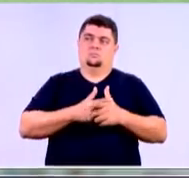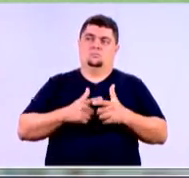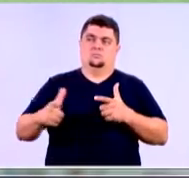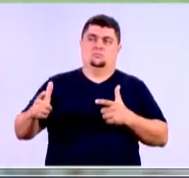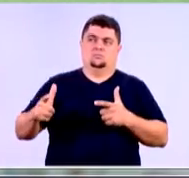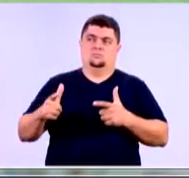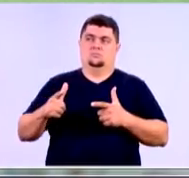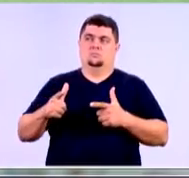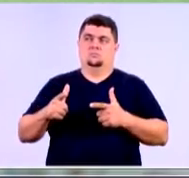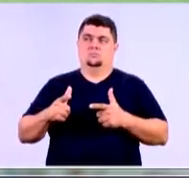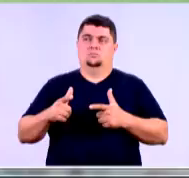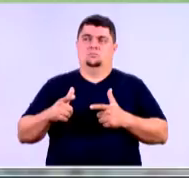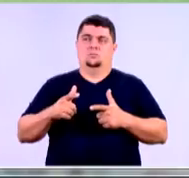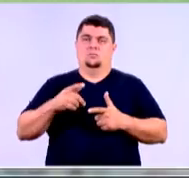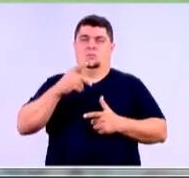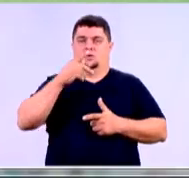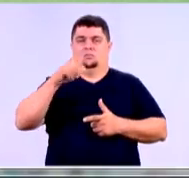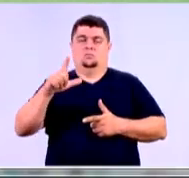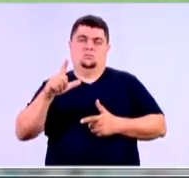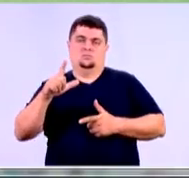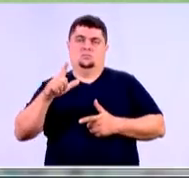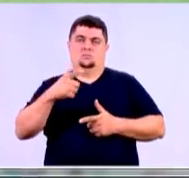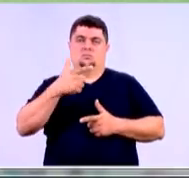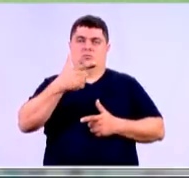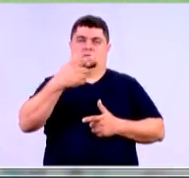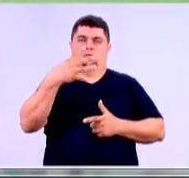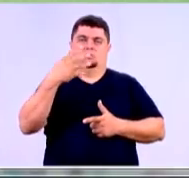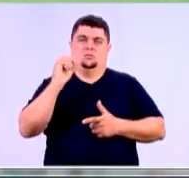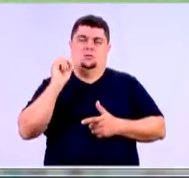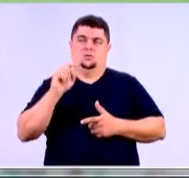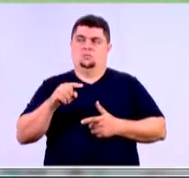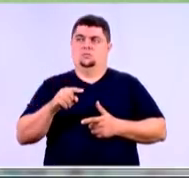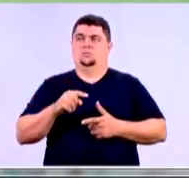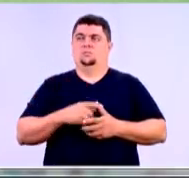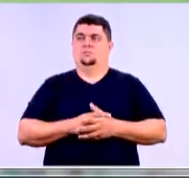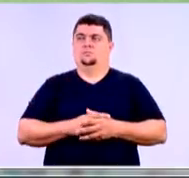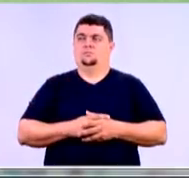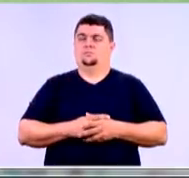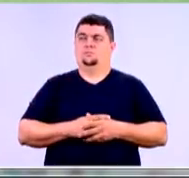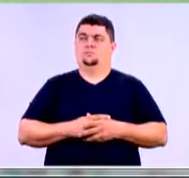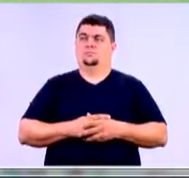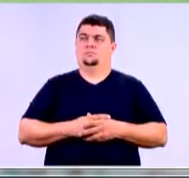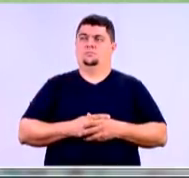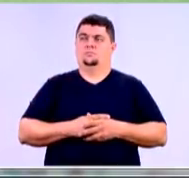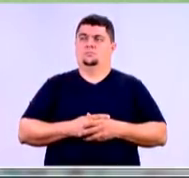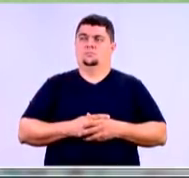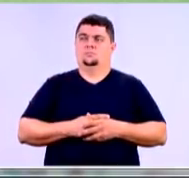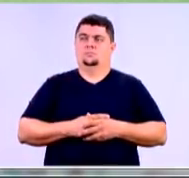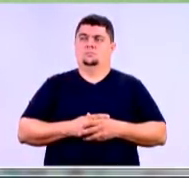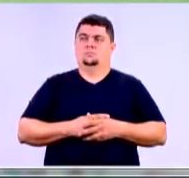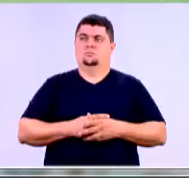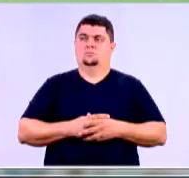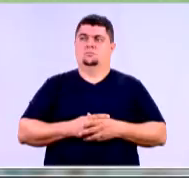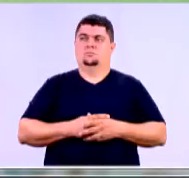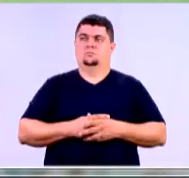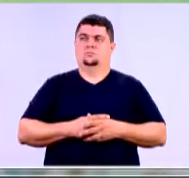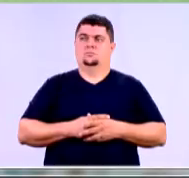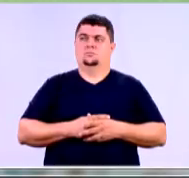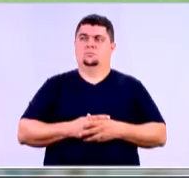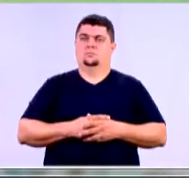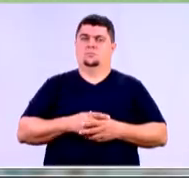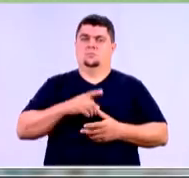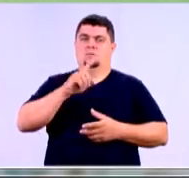dividido pelo patrimônio líquido, nós vimos que é 240 mil, professor? Exatamente, 240 mil. Quanto que dá esse resultado? Esse resultado